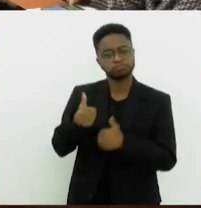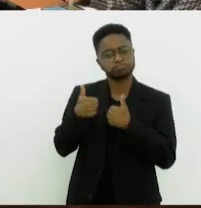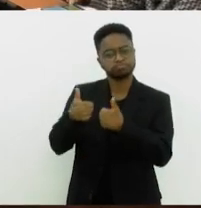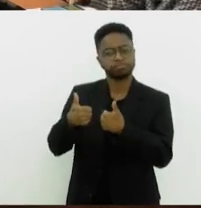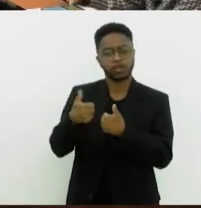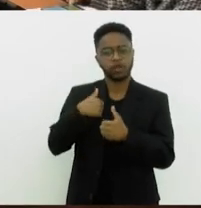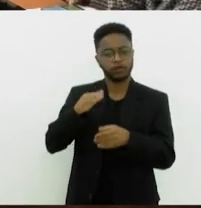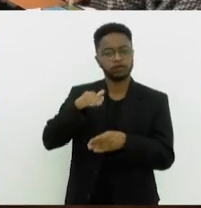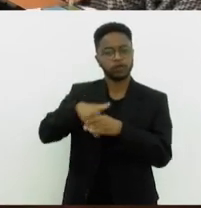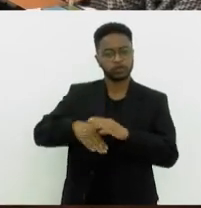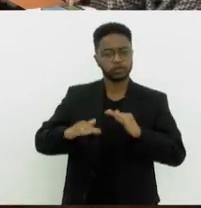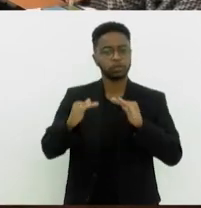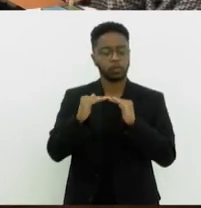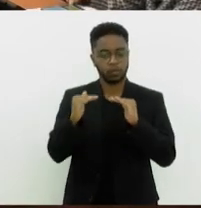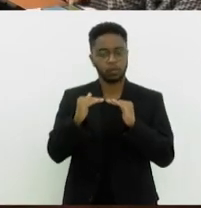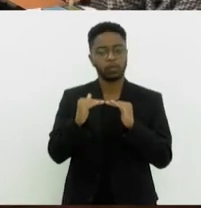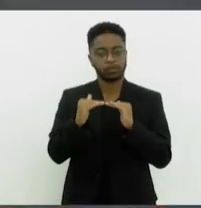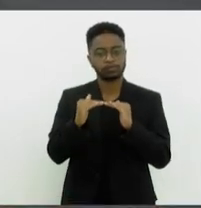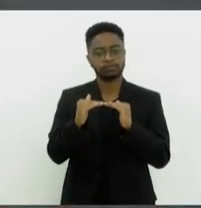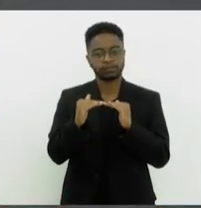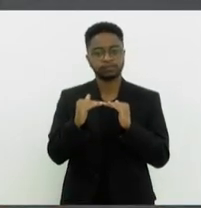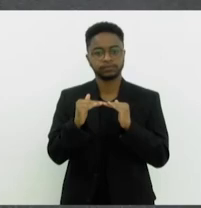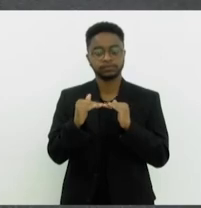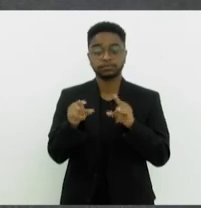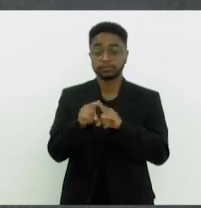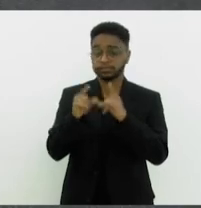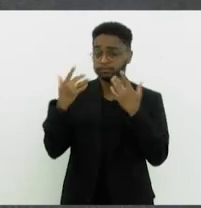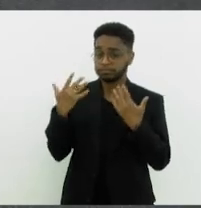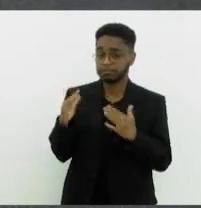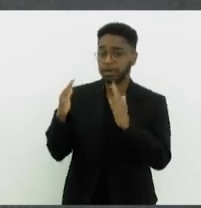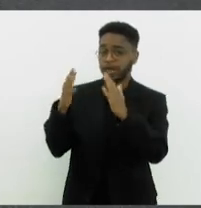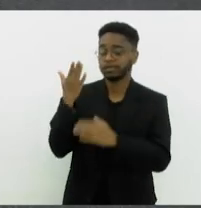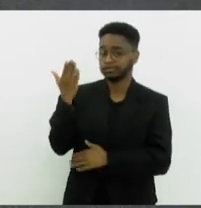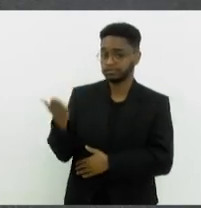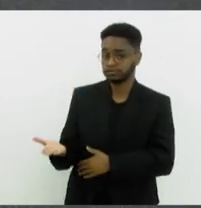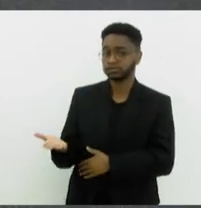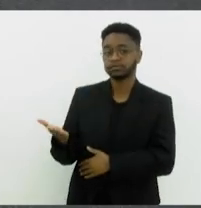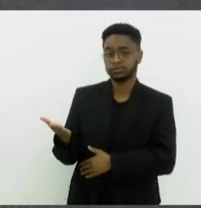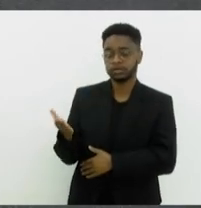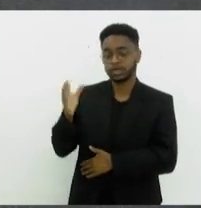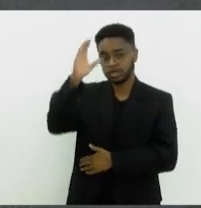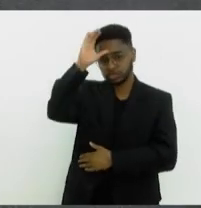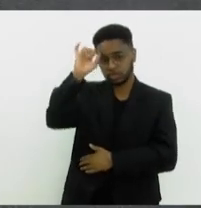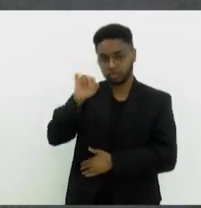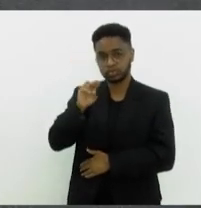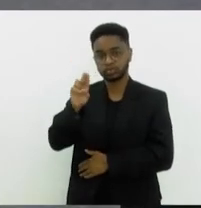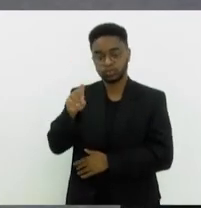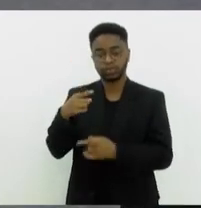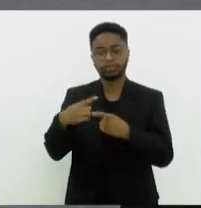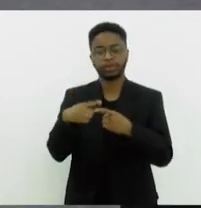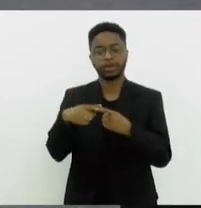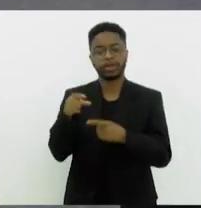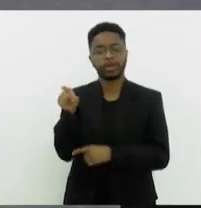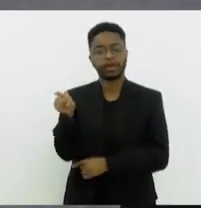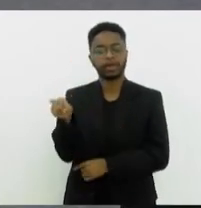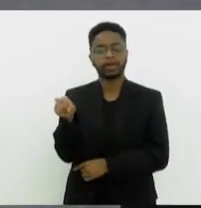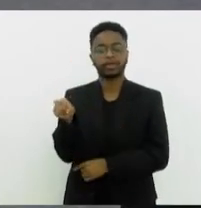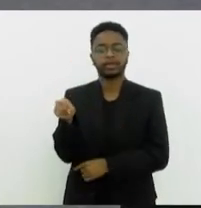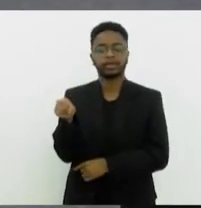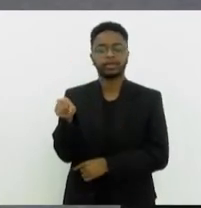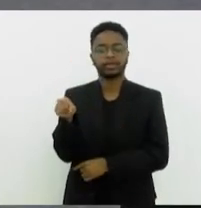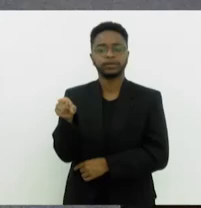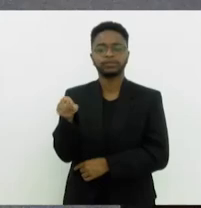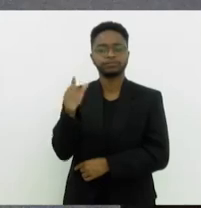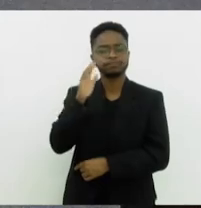votei favoravelmente, presidente, e quero aqui elogiar mais uma vez a tia Ju, que é uma pessoa que tem uma visão